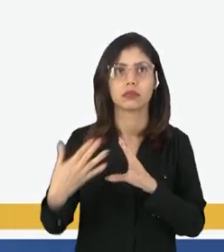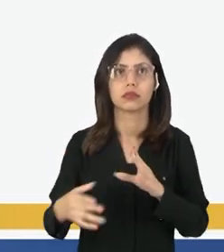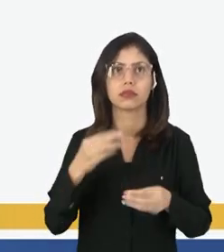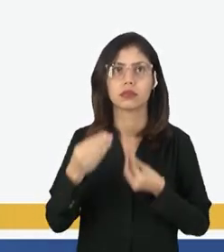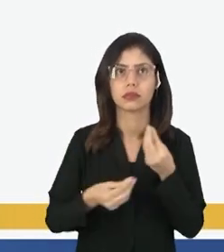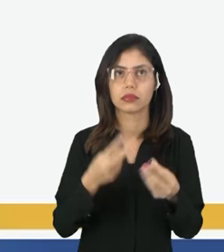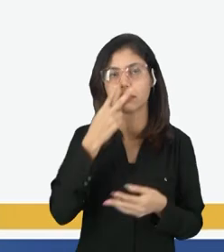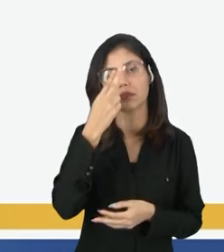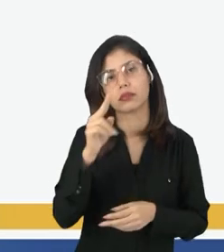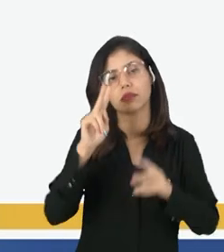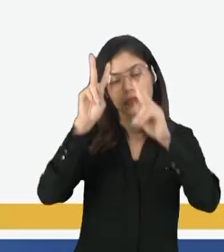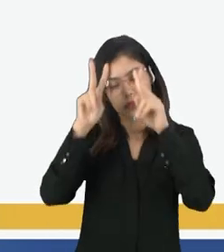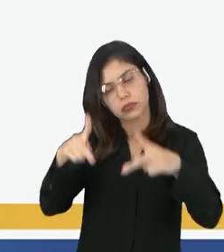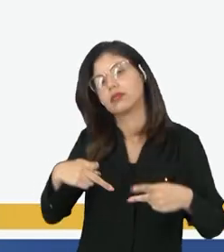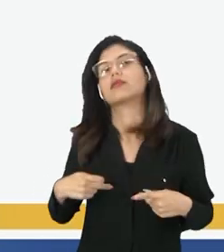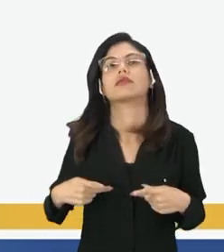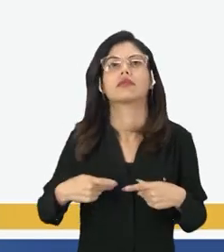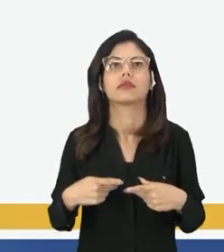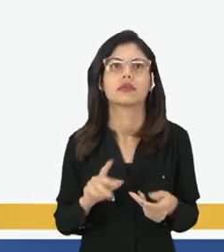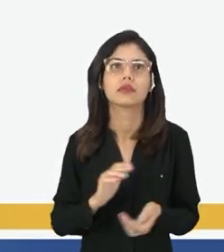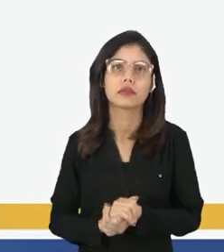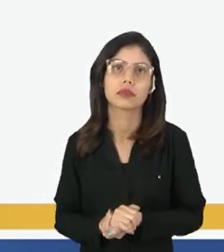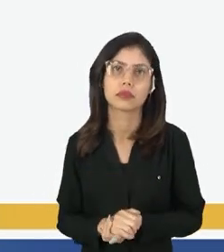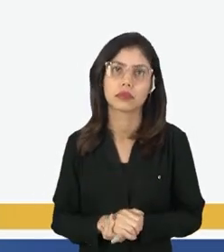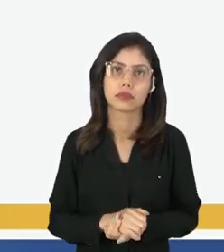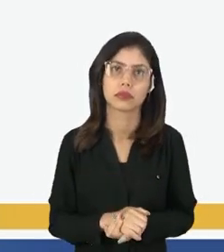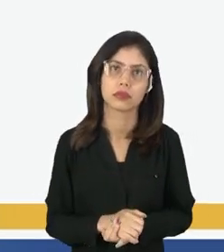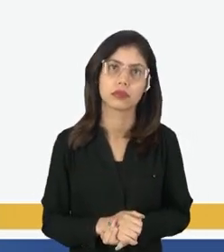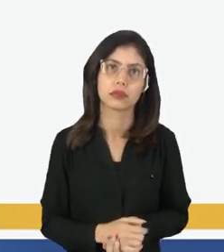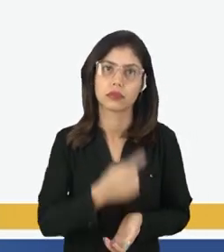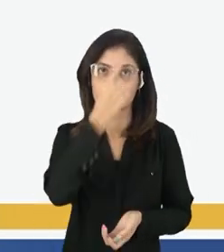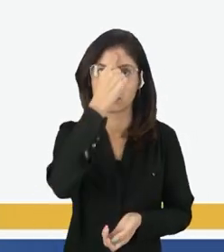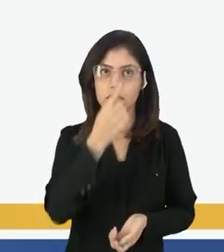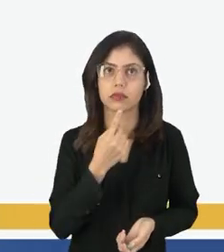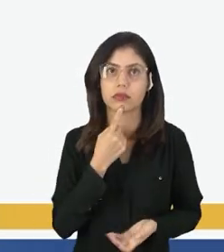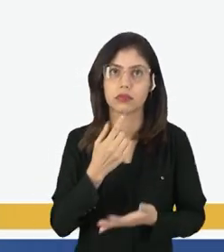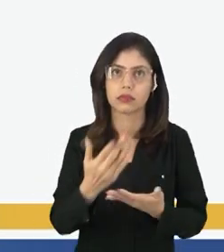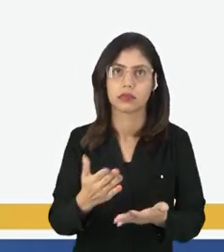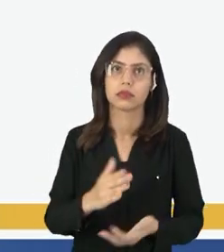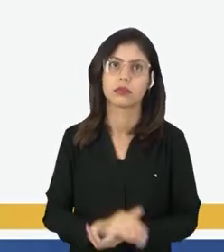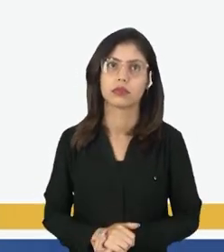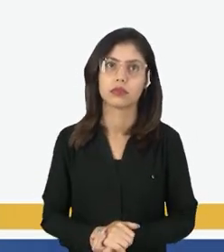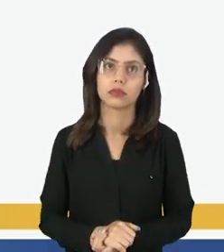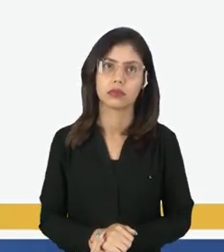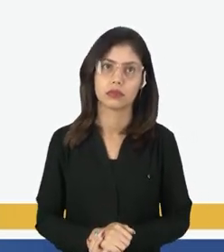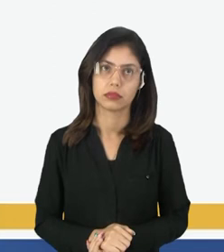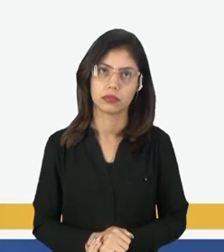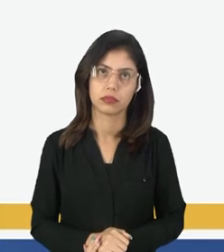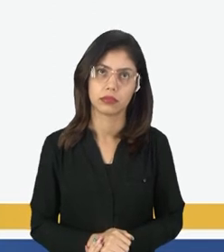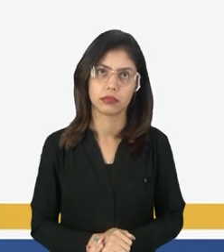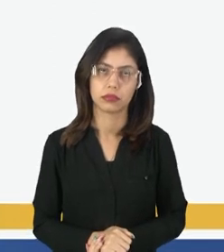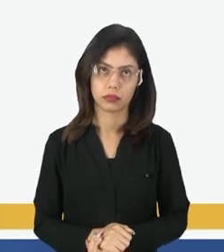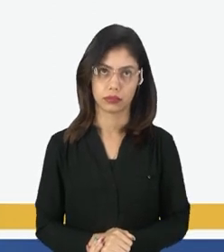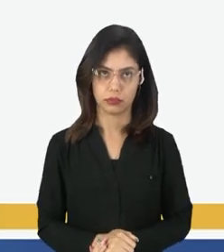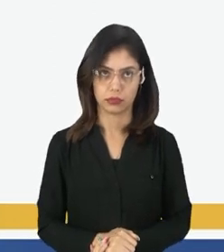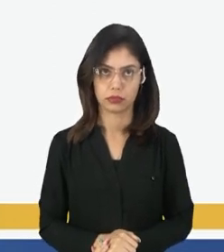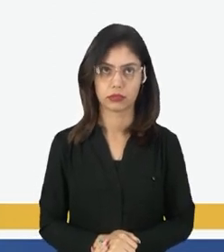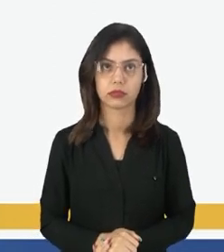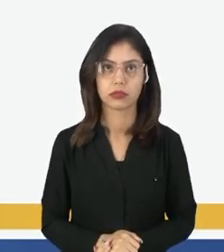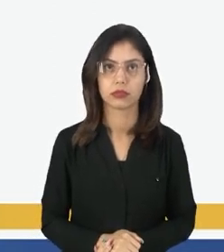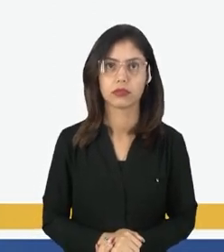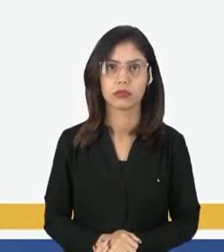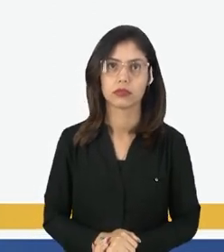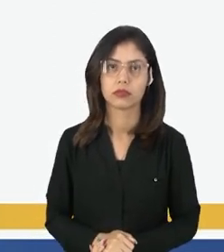características de comportamento ou aparência dos seres Tá bom então observe a imagem do sapo aí